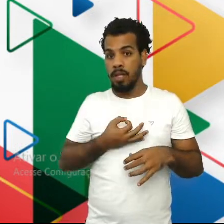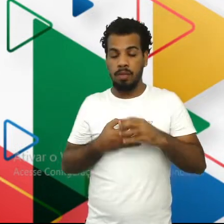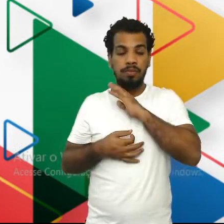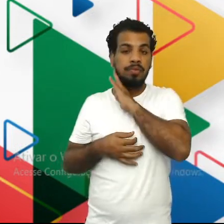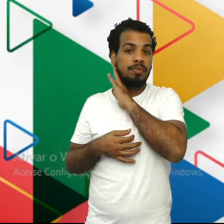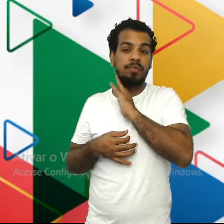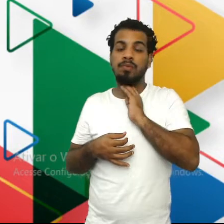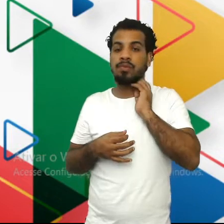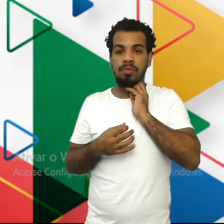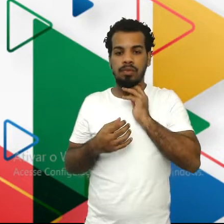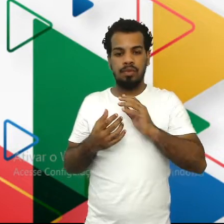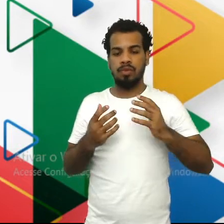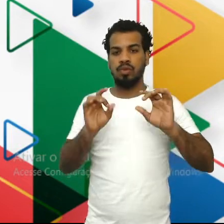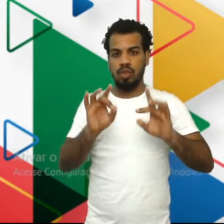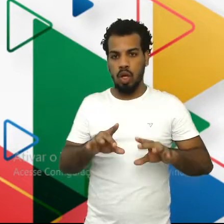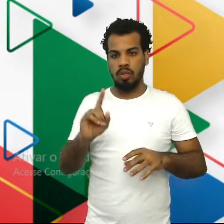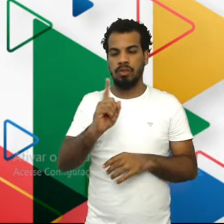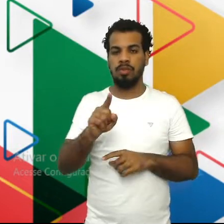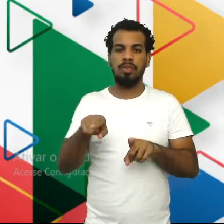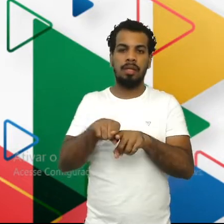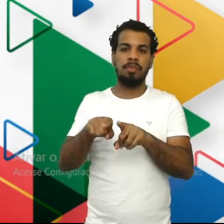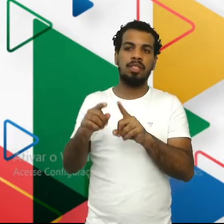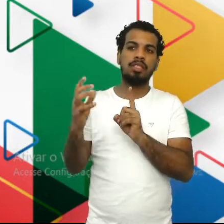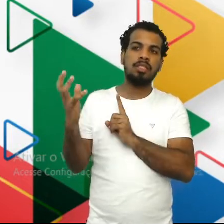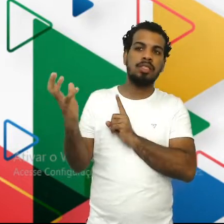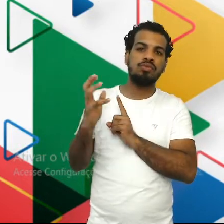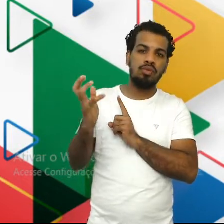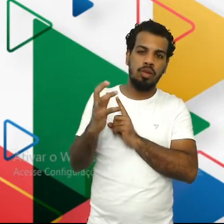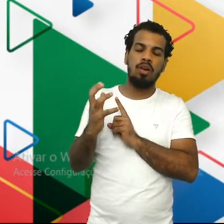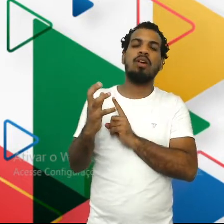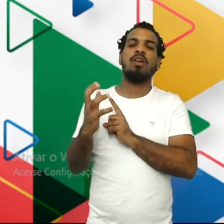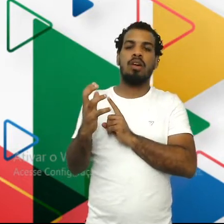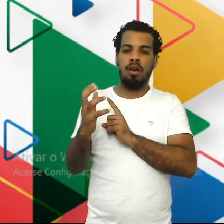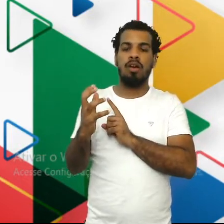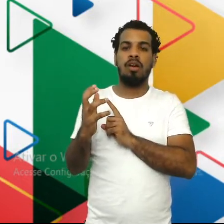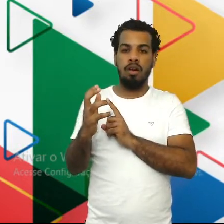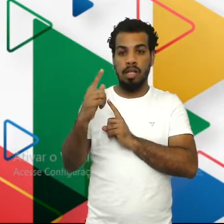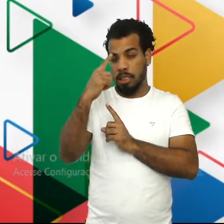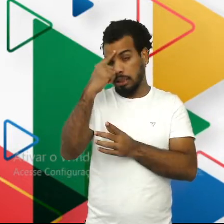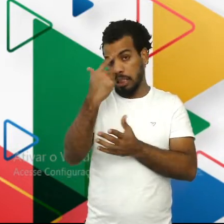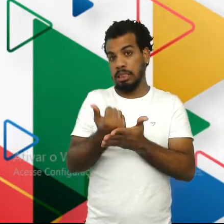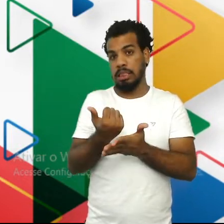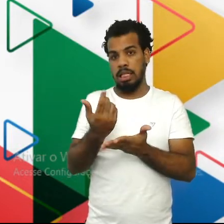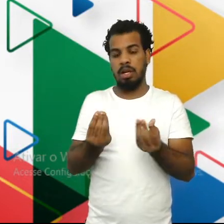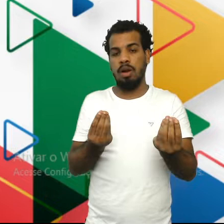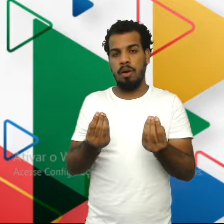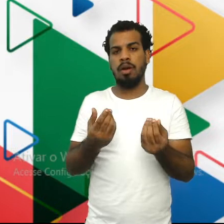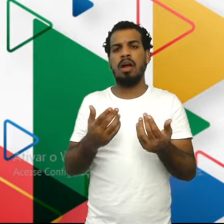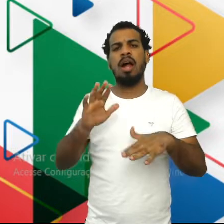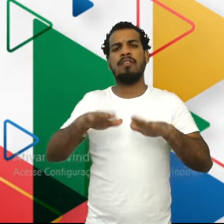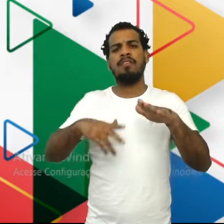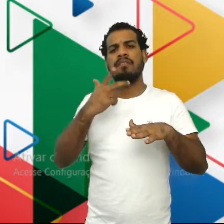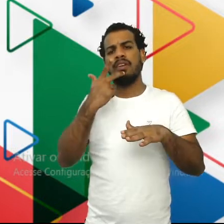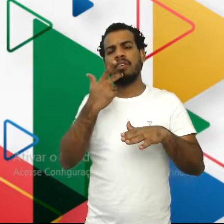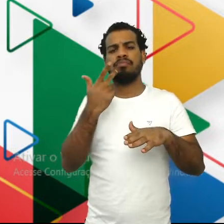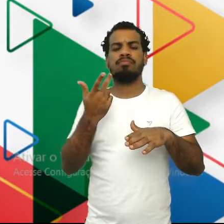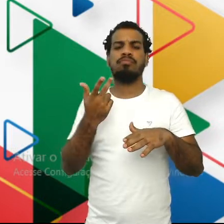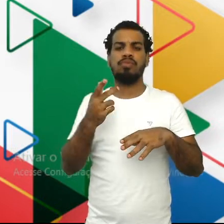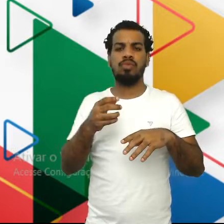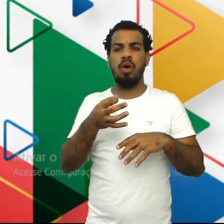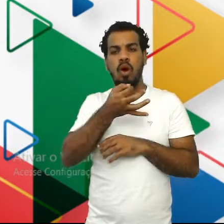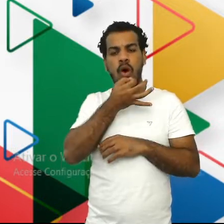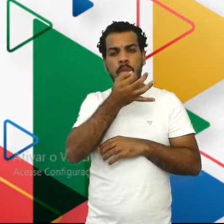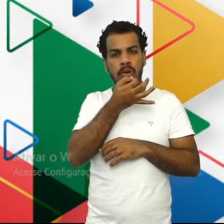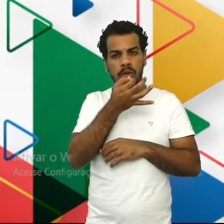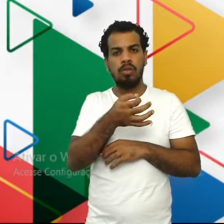Elas também acabam se influenciando por essa opinião e tomando decisões. Às vezes até falando, emitindo opiniões